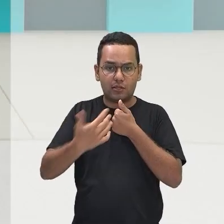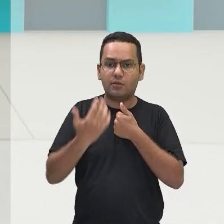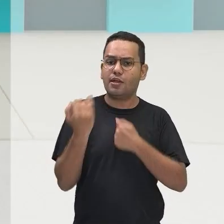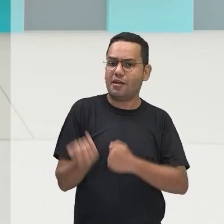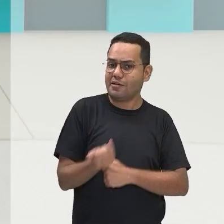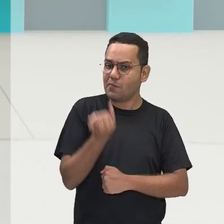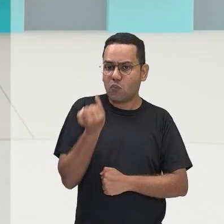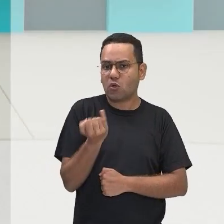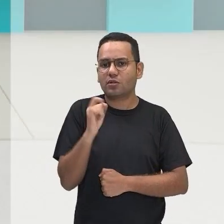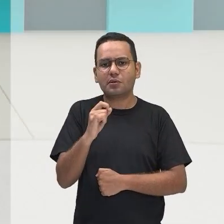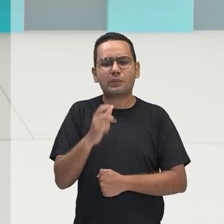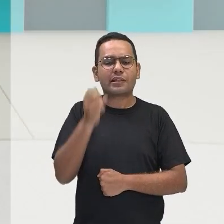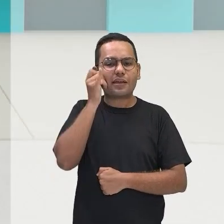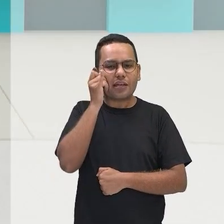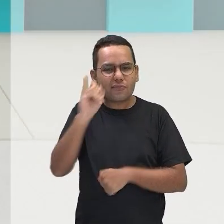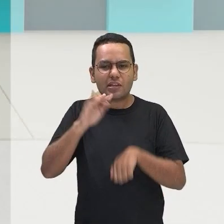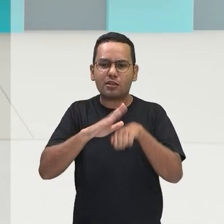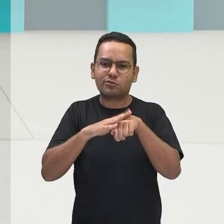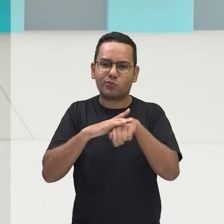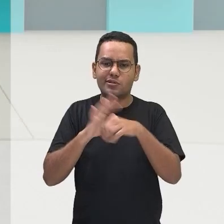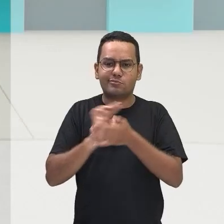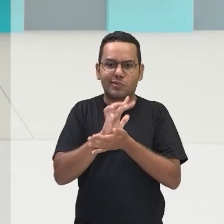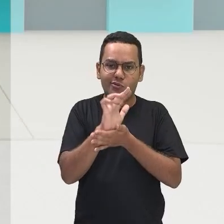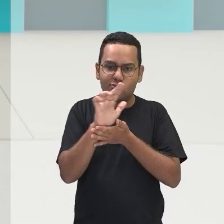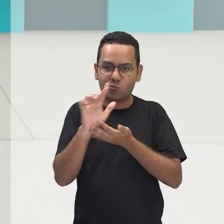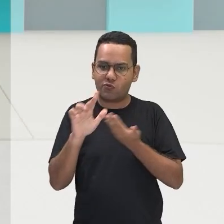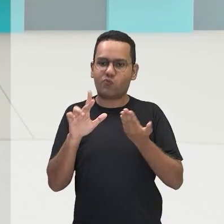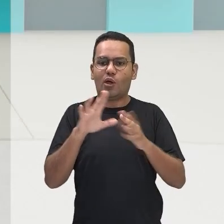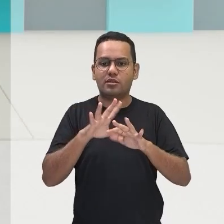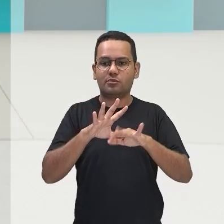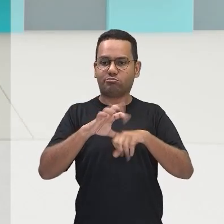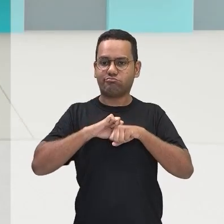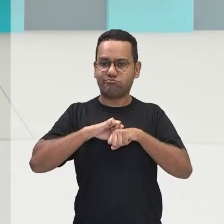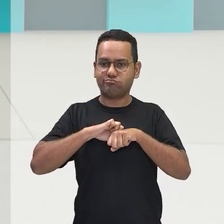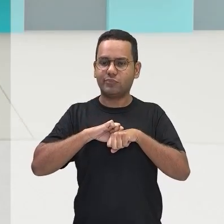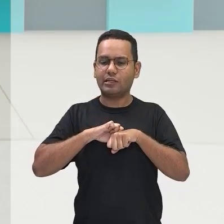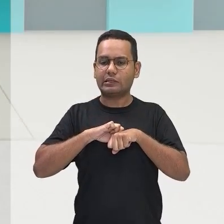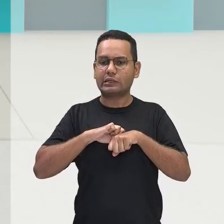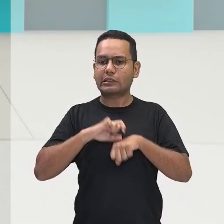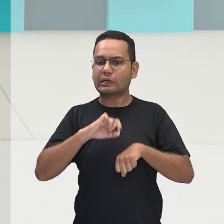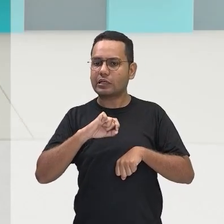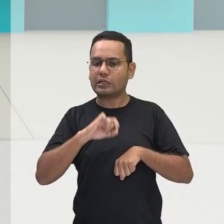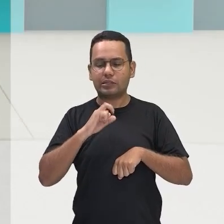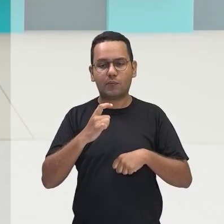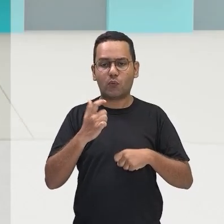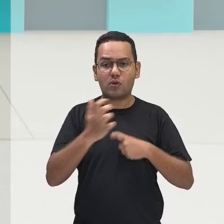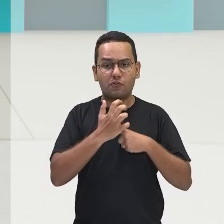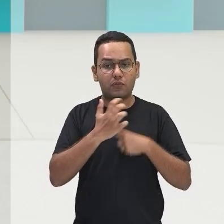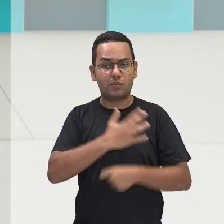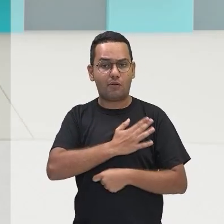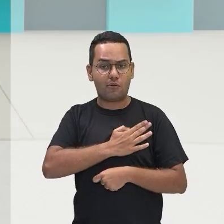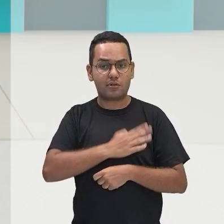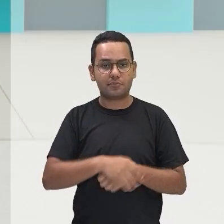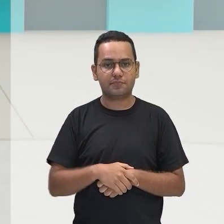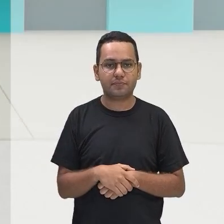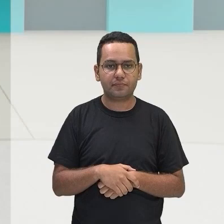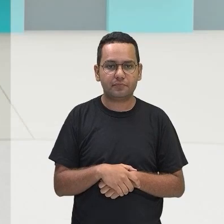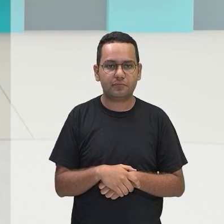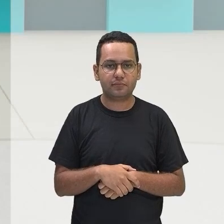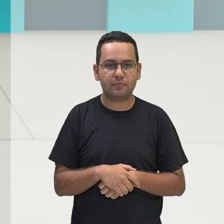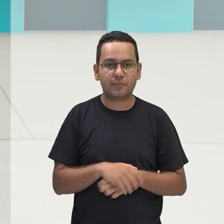das patologias que acometem, né? Então, hoje em dia, gente, por causa até mesmo da nossa